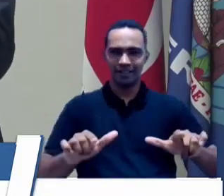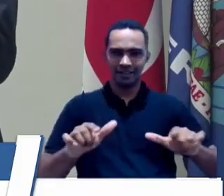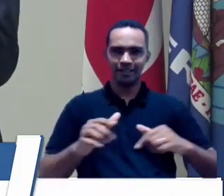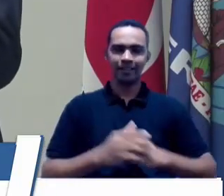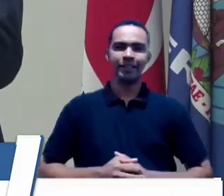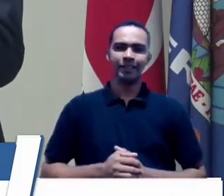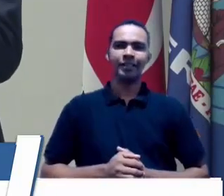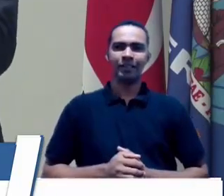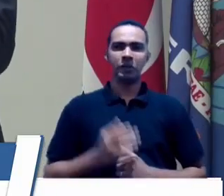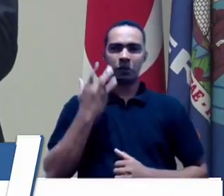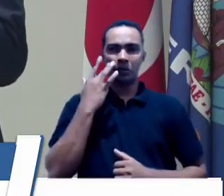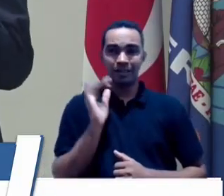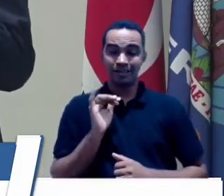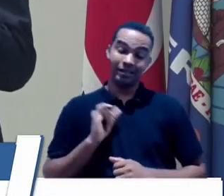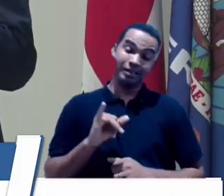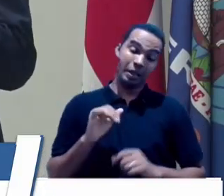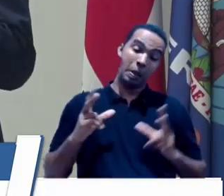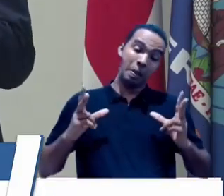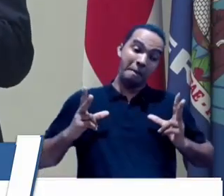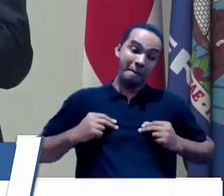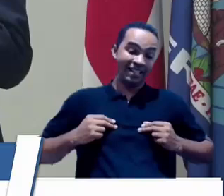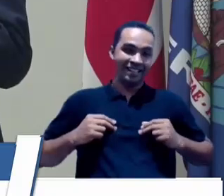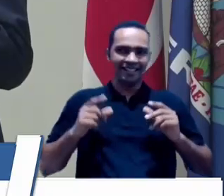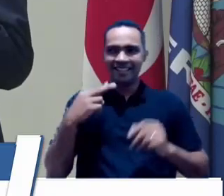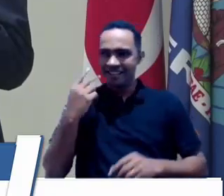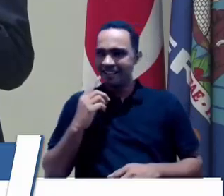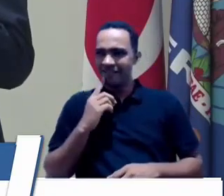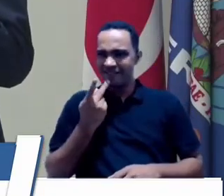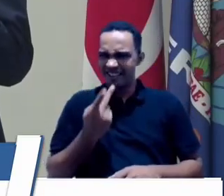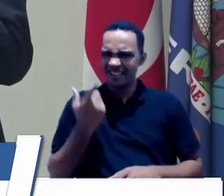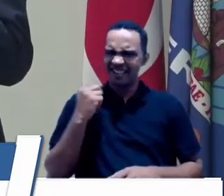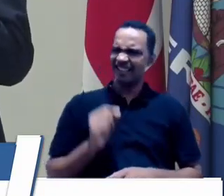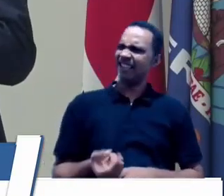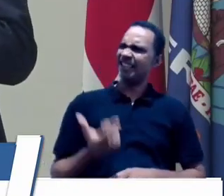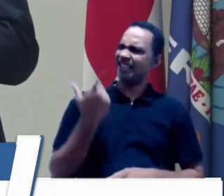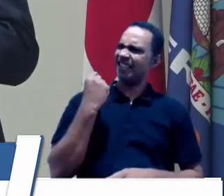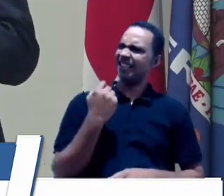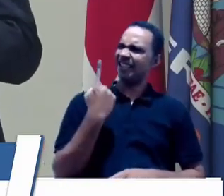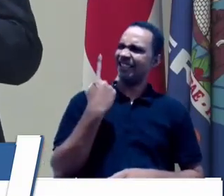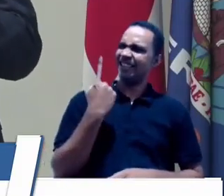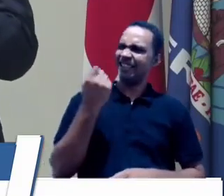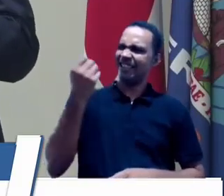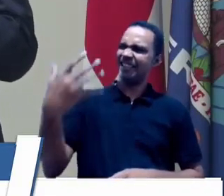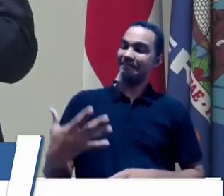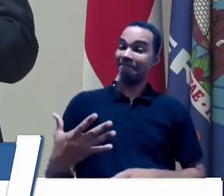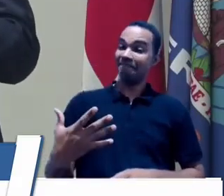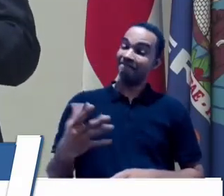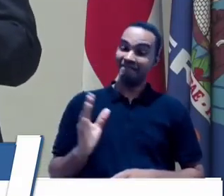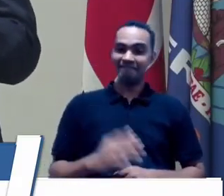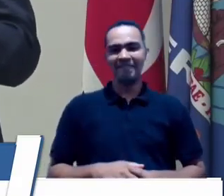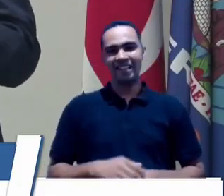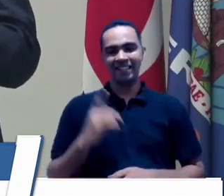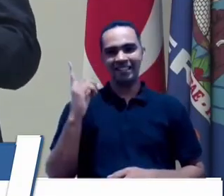sou tão merecedor assim, enquanto o Daniel estava falando, eu falei, de quem que ele estava falando, né? É difícil a gente olhar para